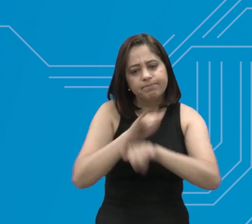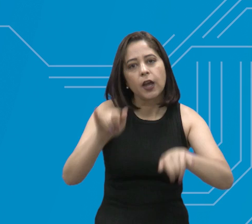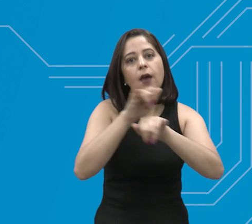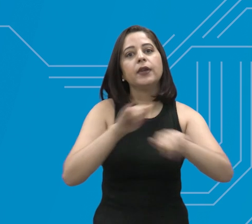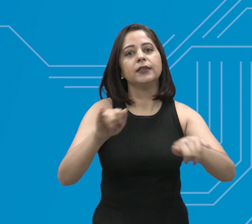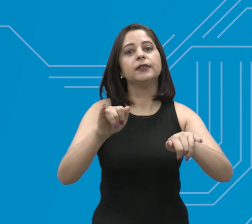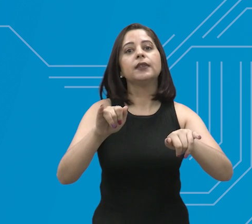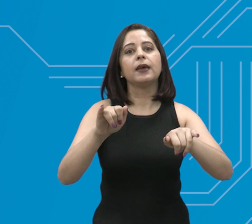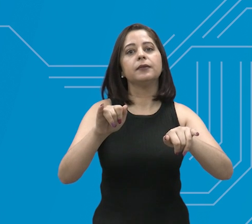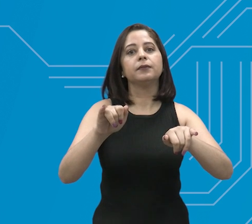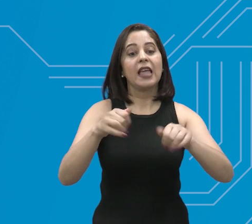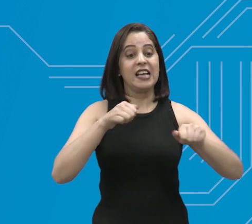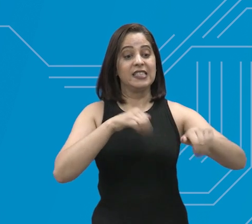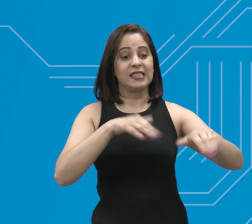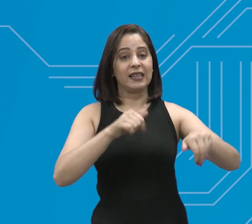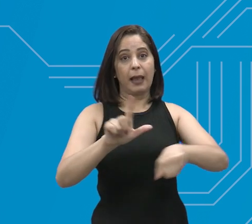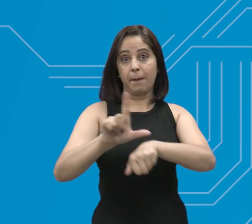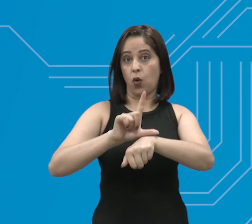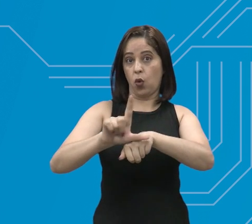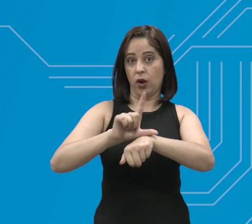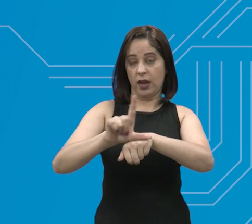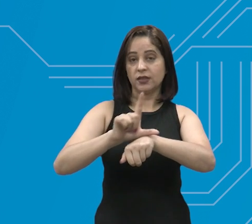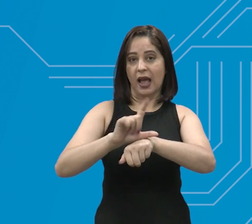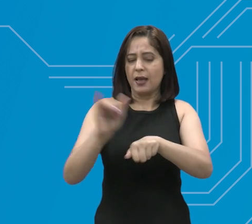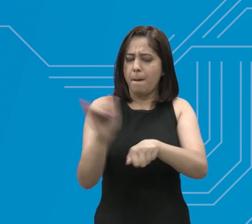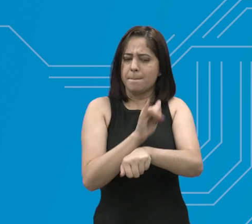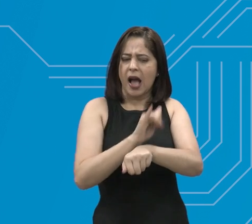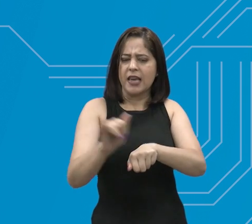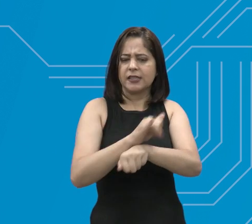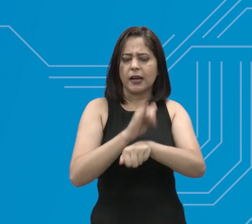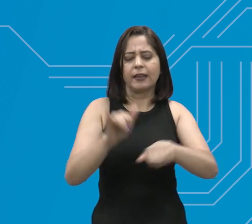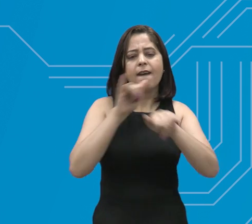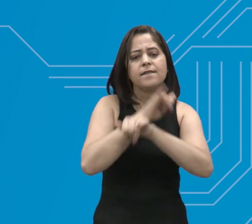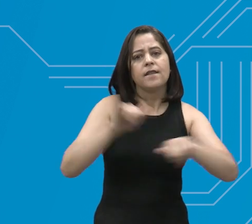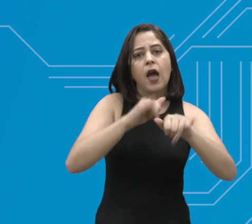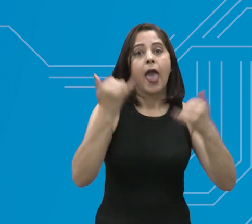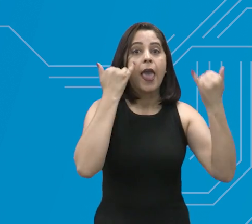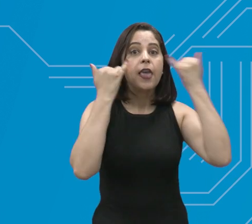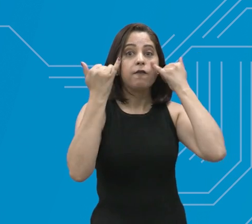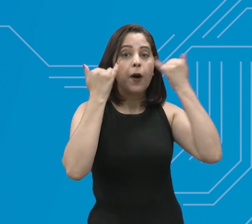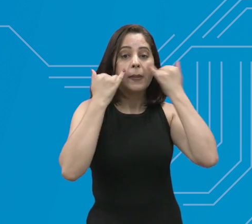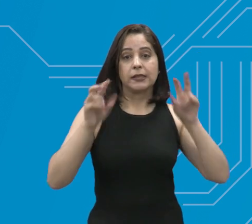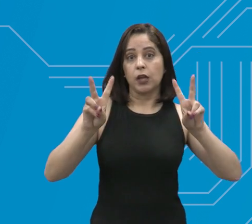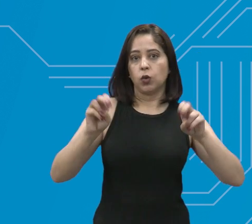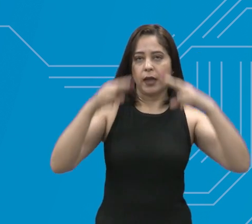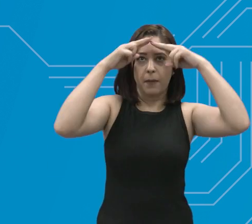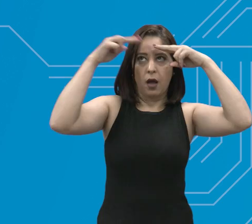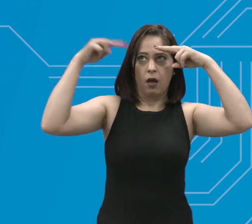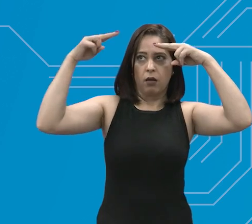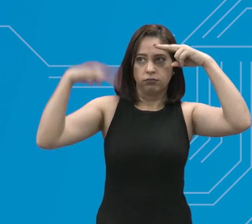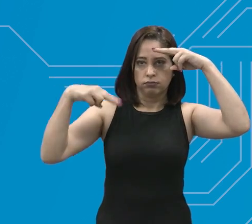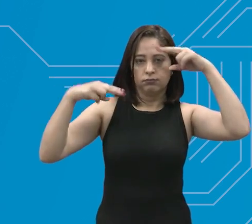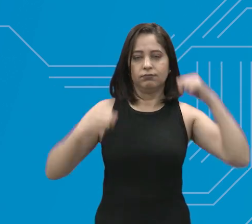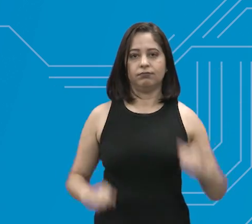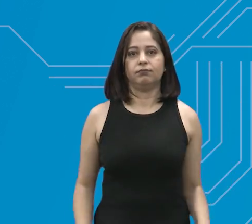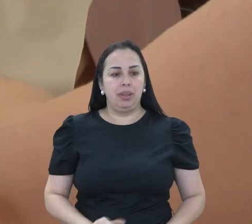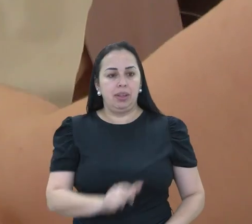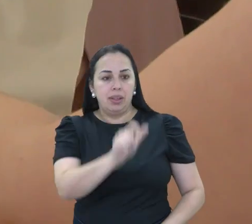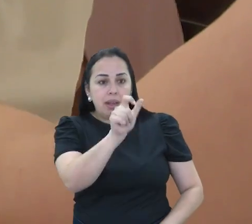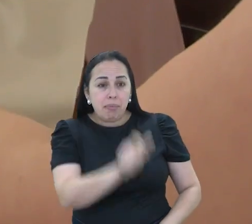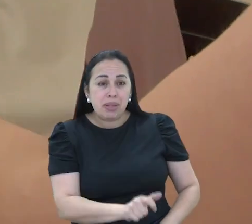e conscientização. E a campanha Setembro Lilás é uma maneira de divulgar informações sobre esse